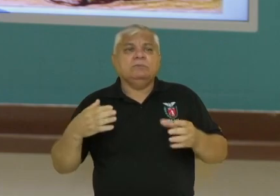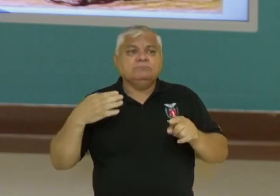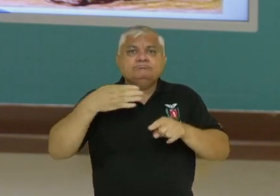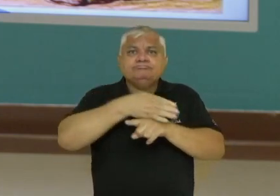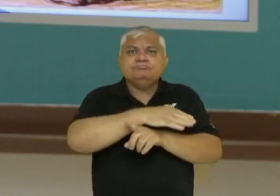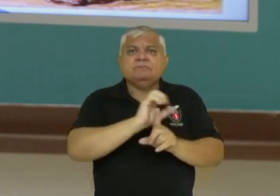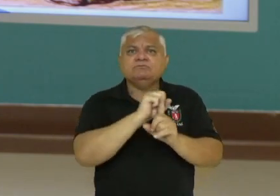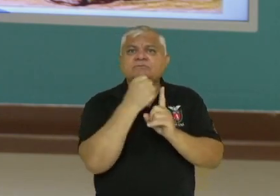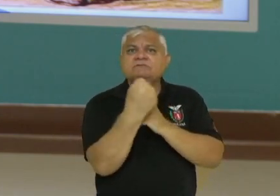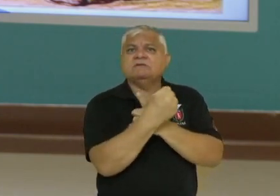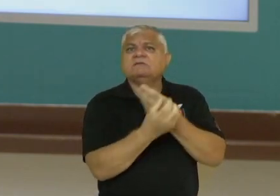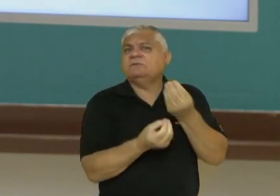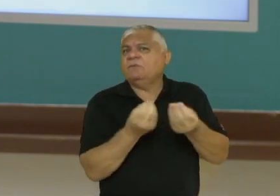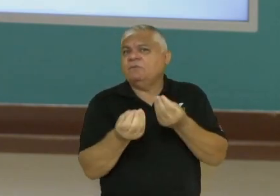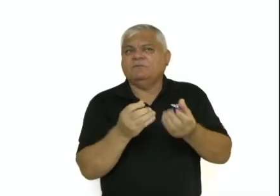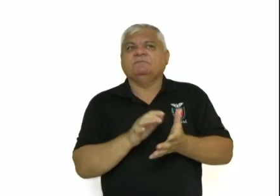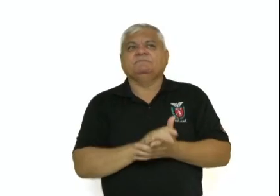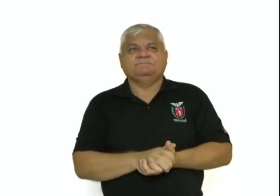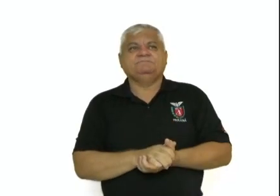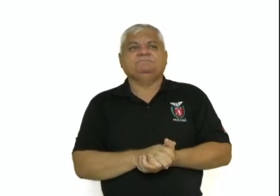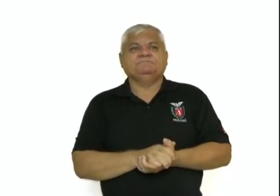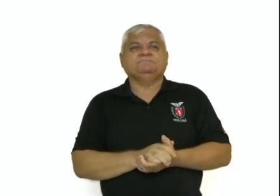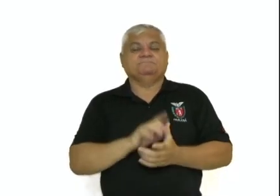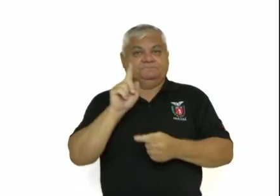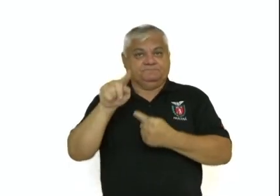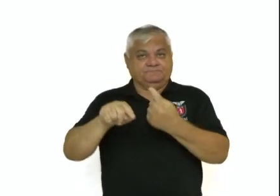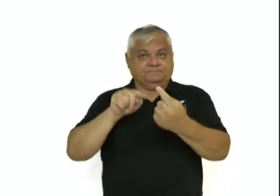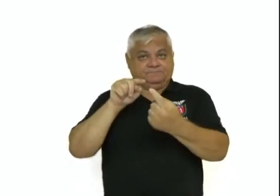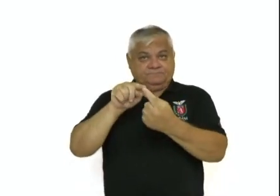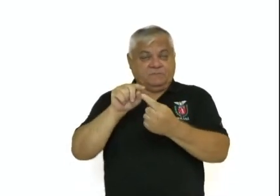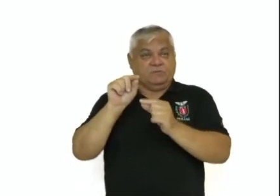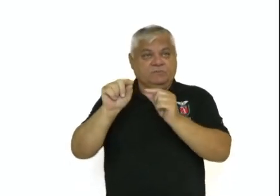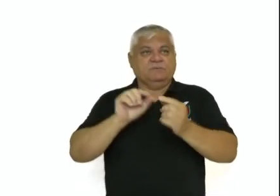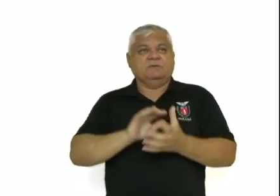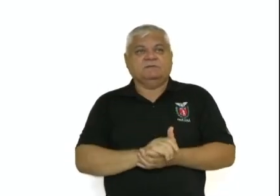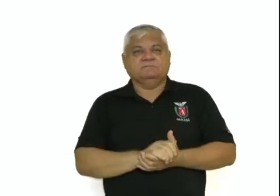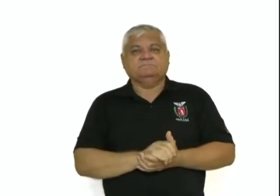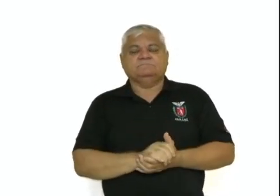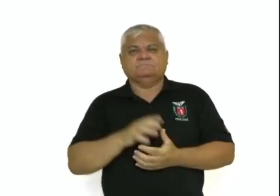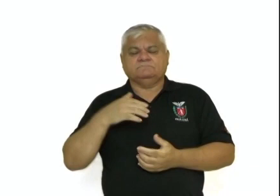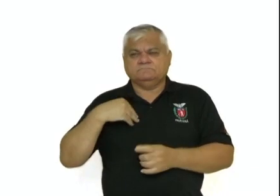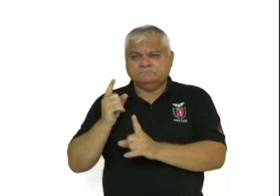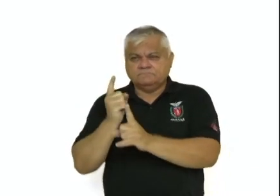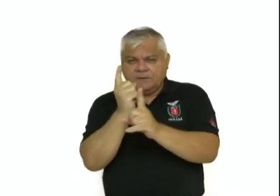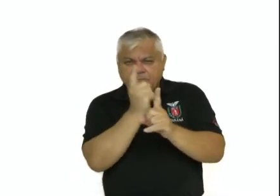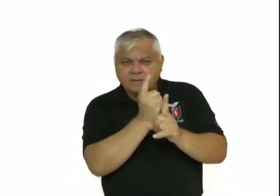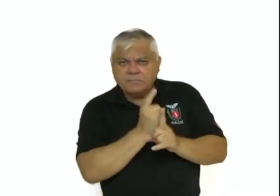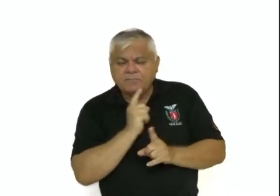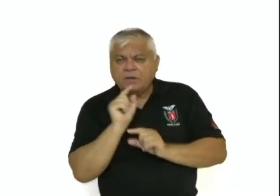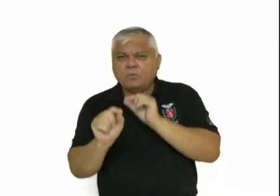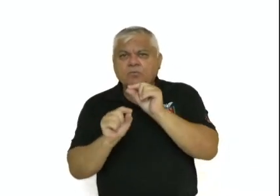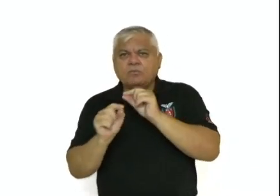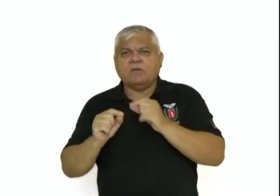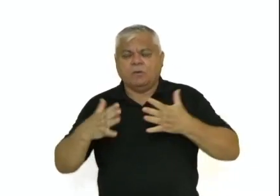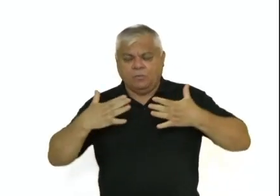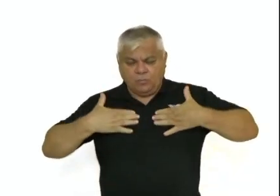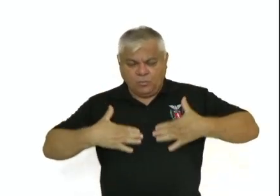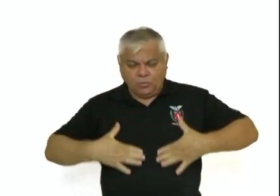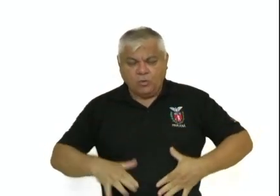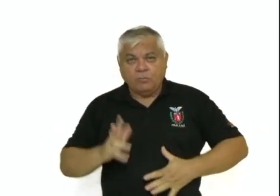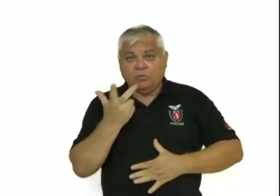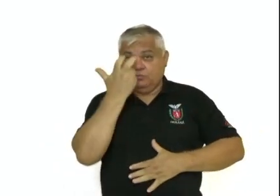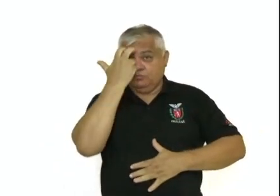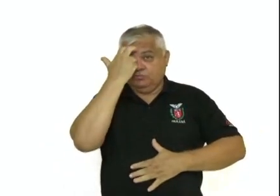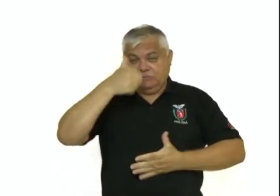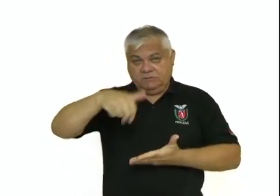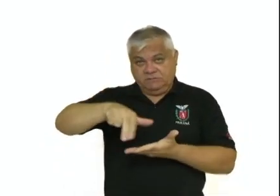sociedade atualmente. Quais que são nossos objetivos, então? Identificar as relações entre corpo, cultura e